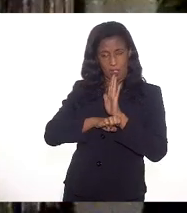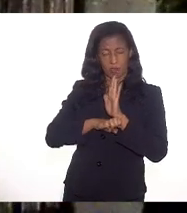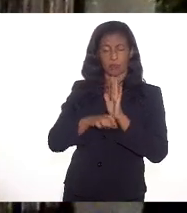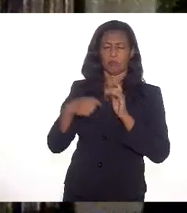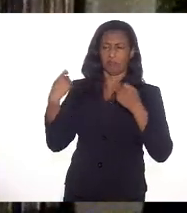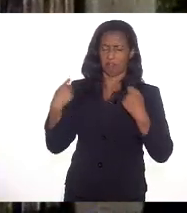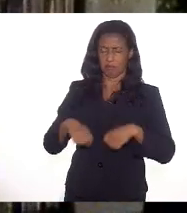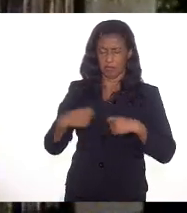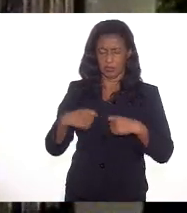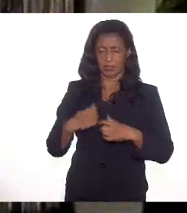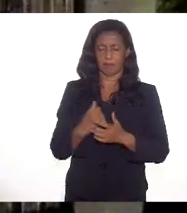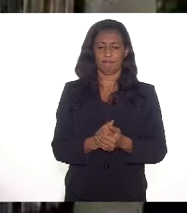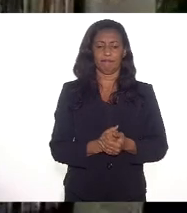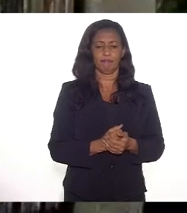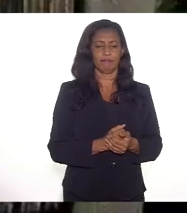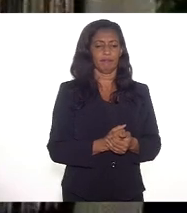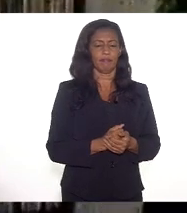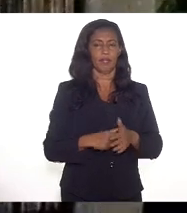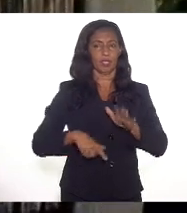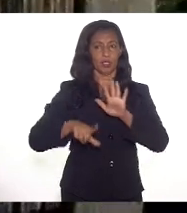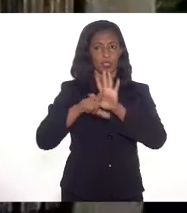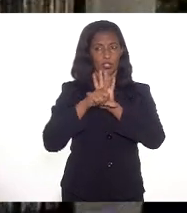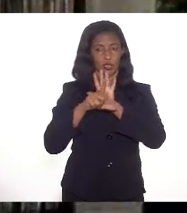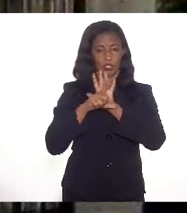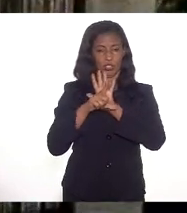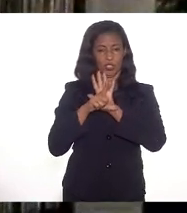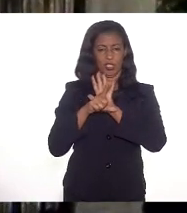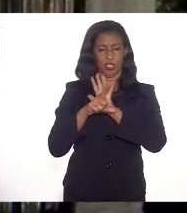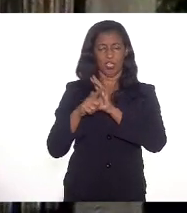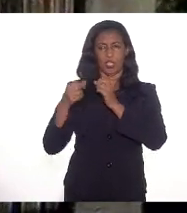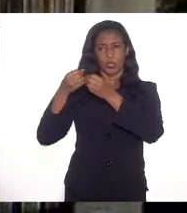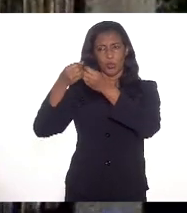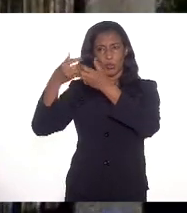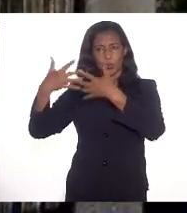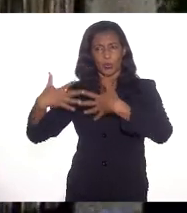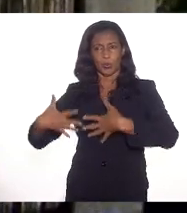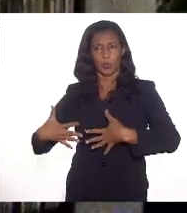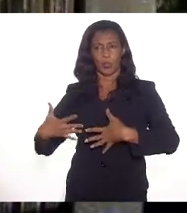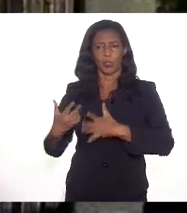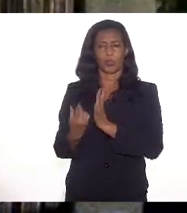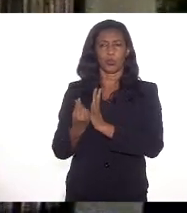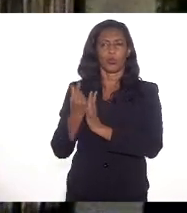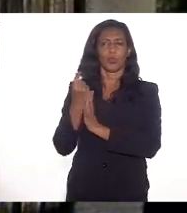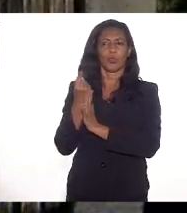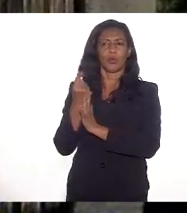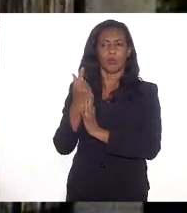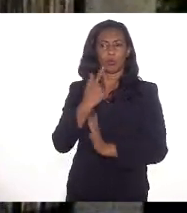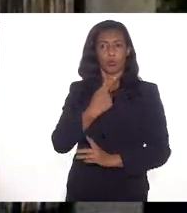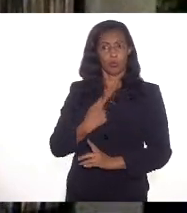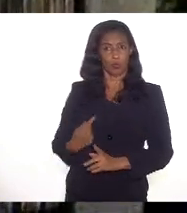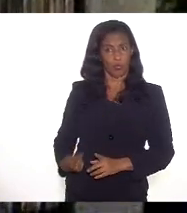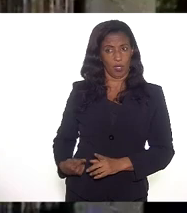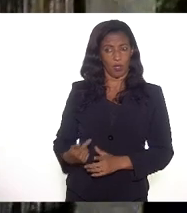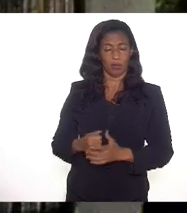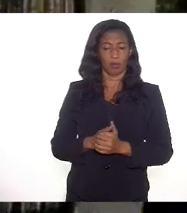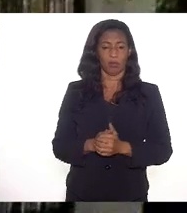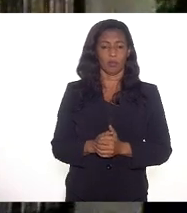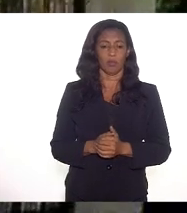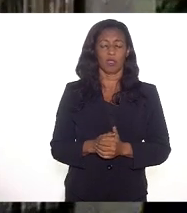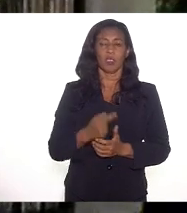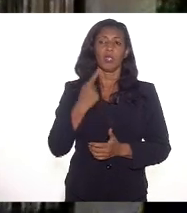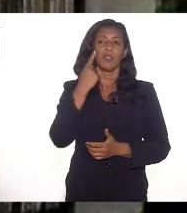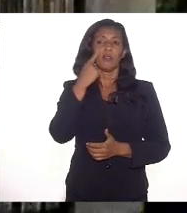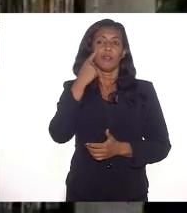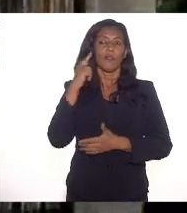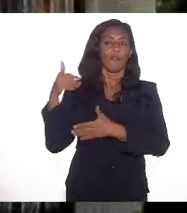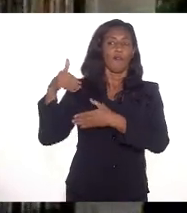Iremos propor emendas ao projeto de lei de diretrizes orçamentárias do governo e definiremos nosso voto